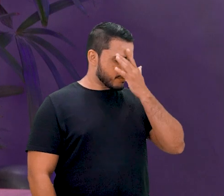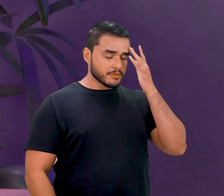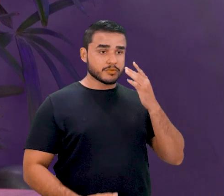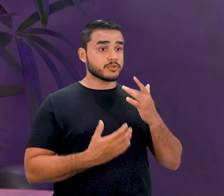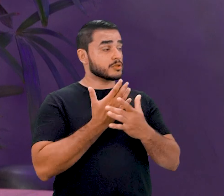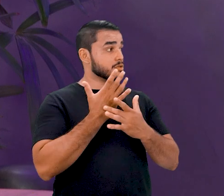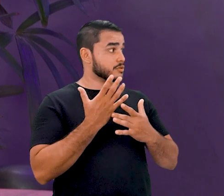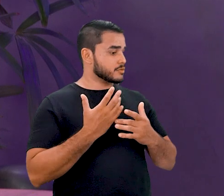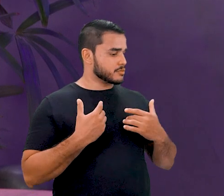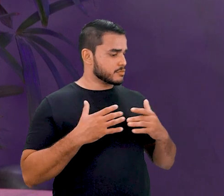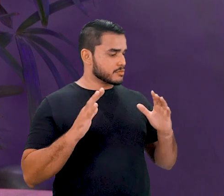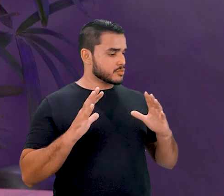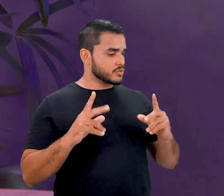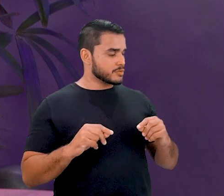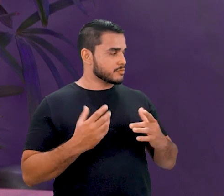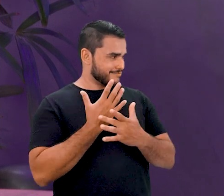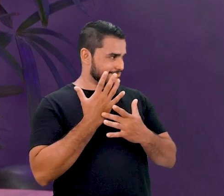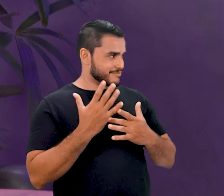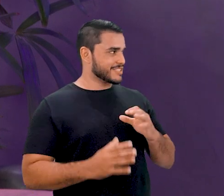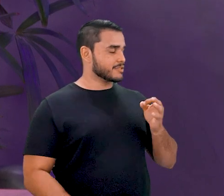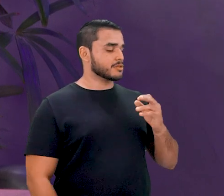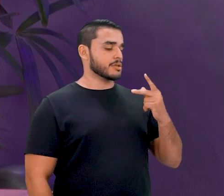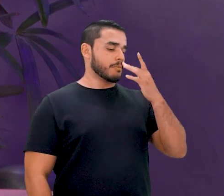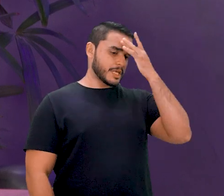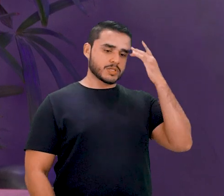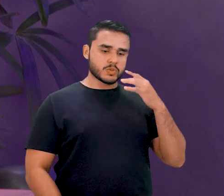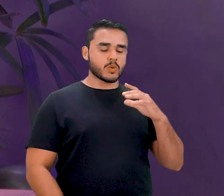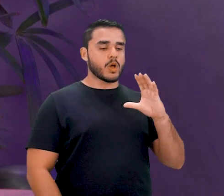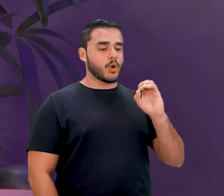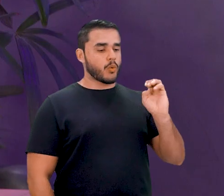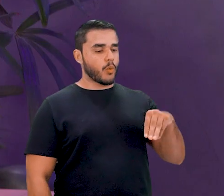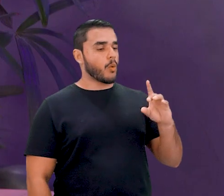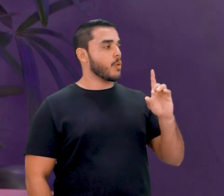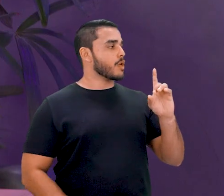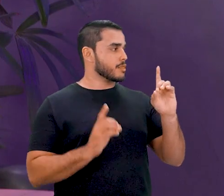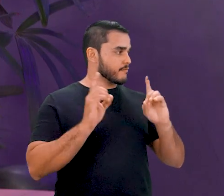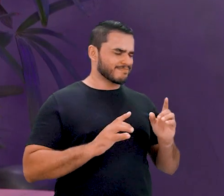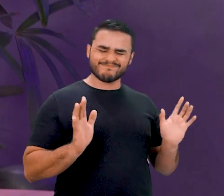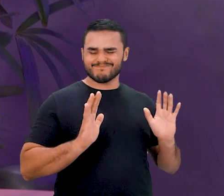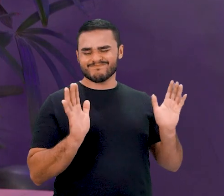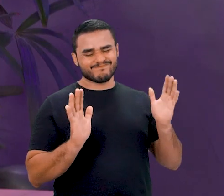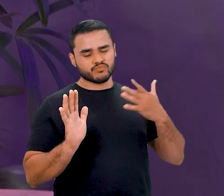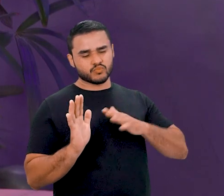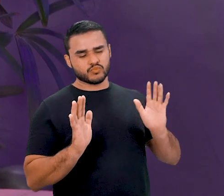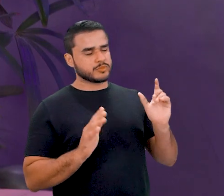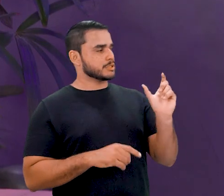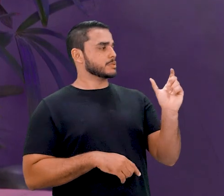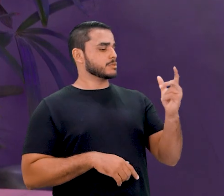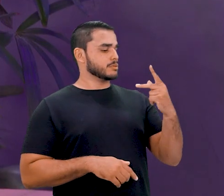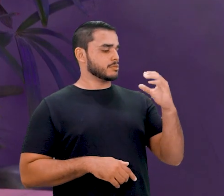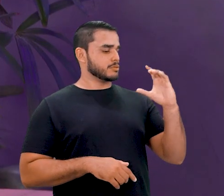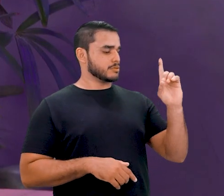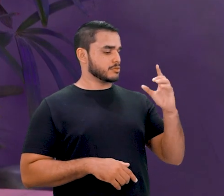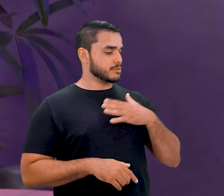algo 100% do coletivo, mas eu particularmente não gosto, porque eu penso que eu sou